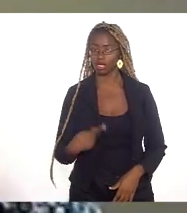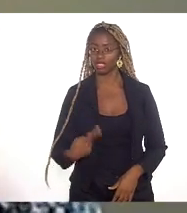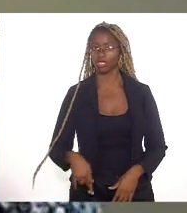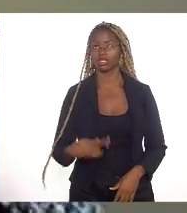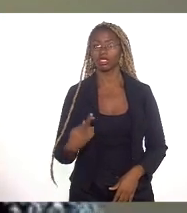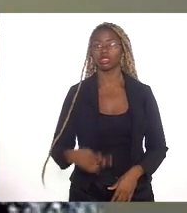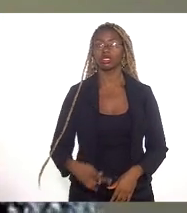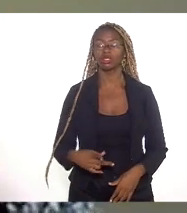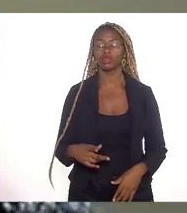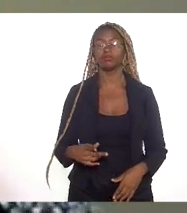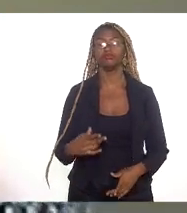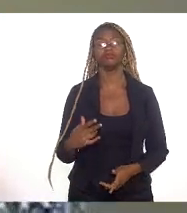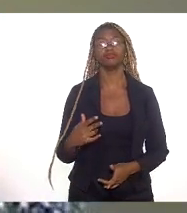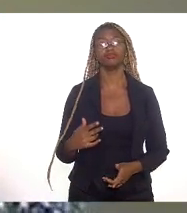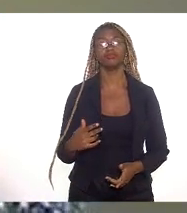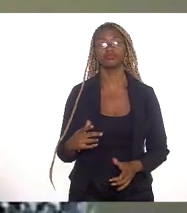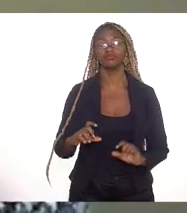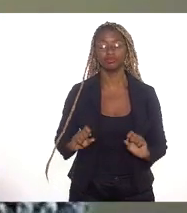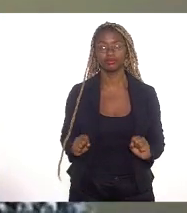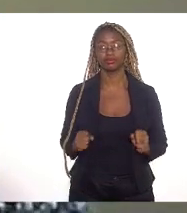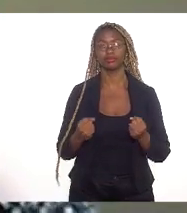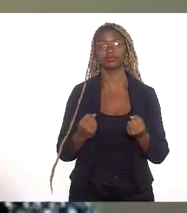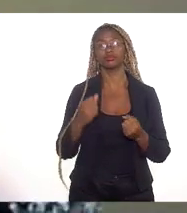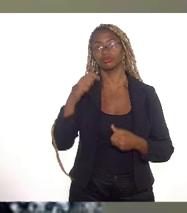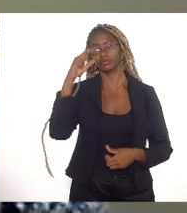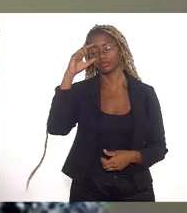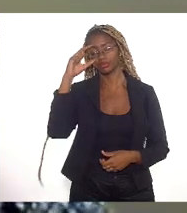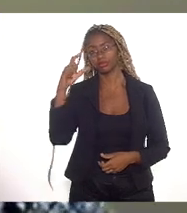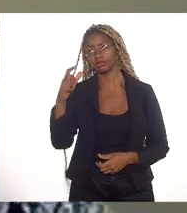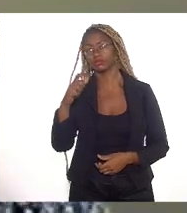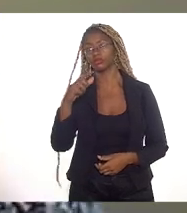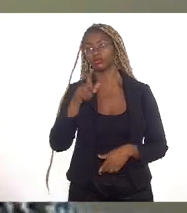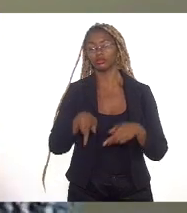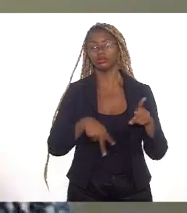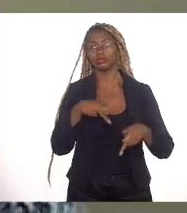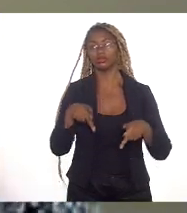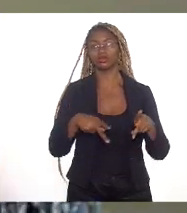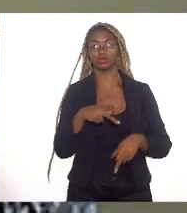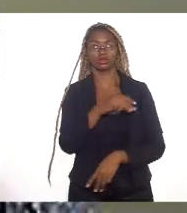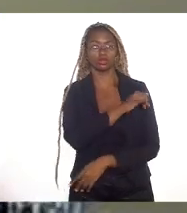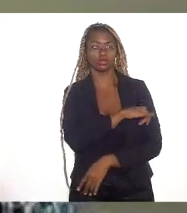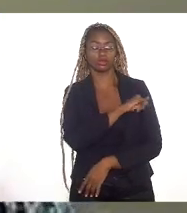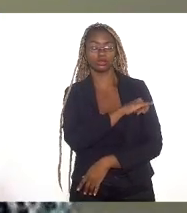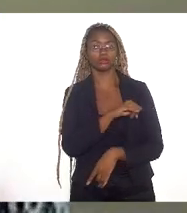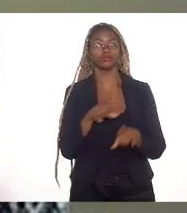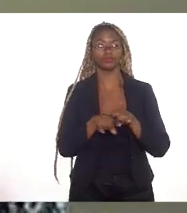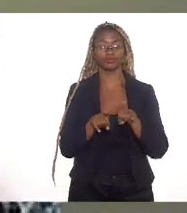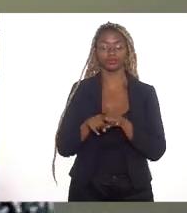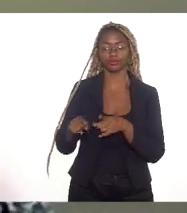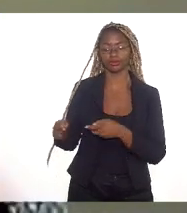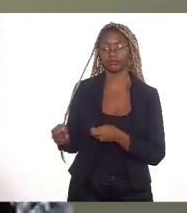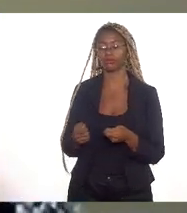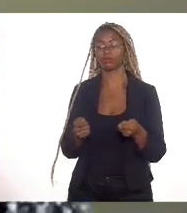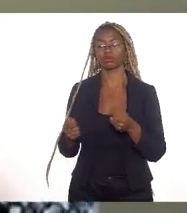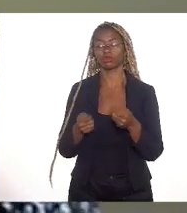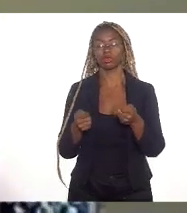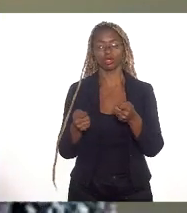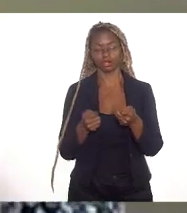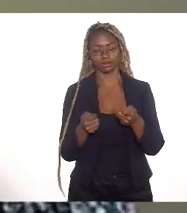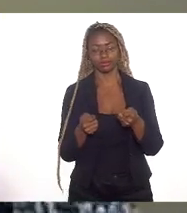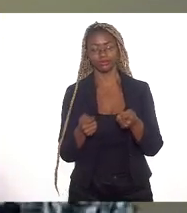não só pelos interesses do povo do Estado do Rio de Janeiro, pelo controle e também